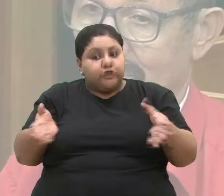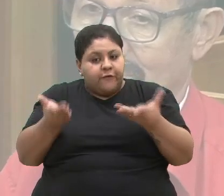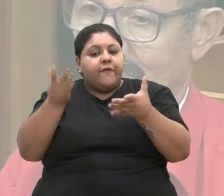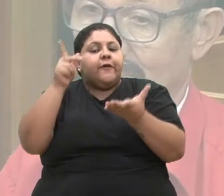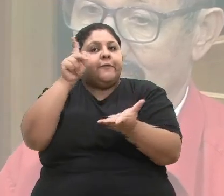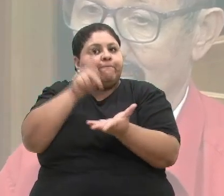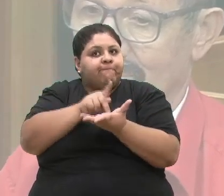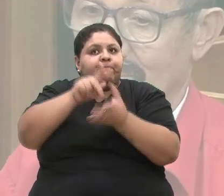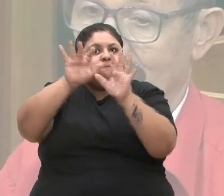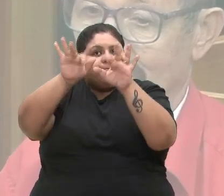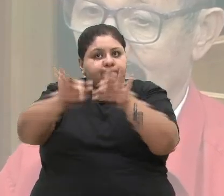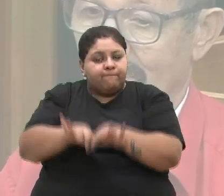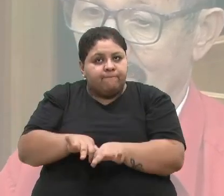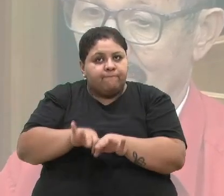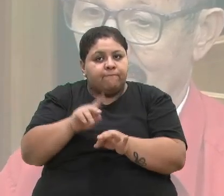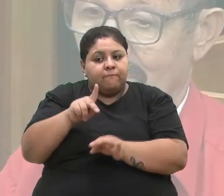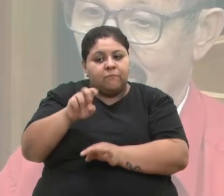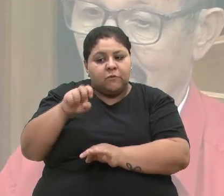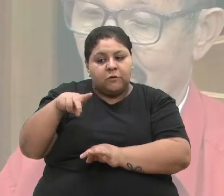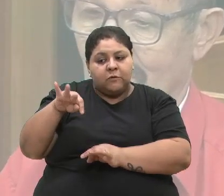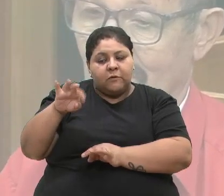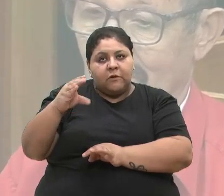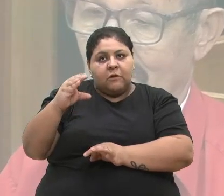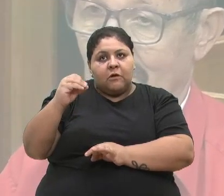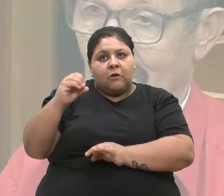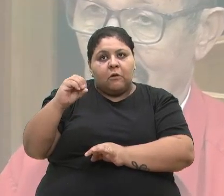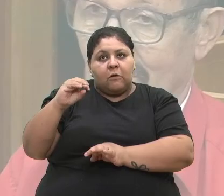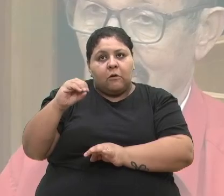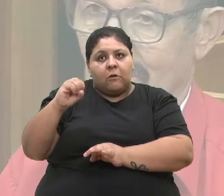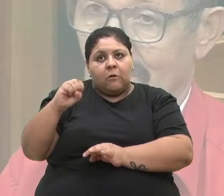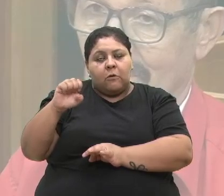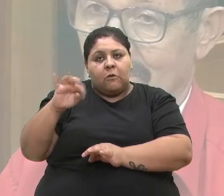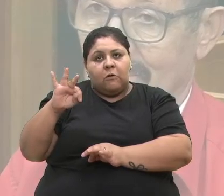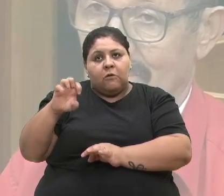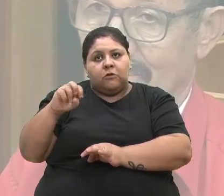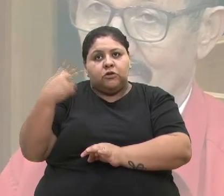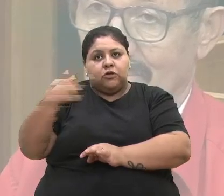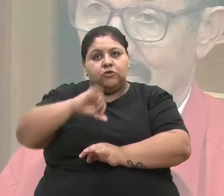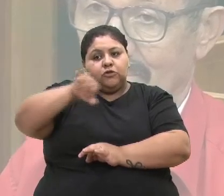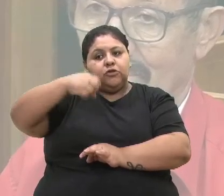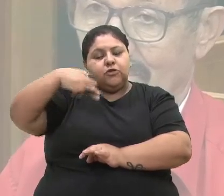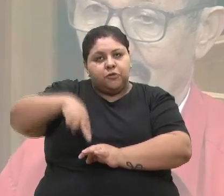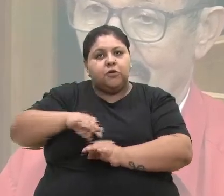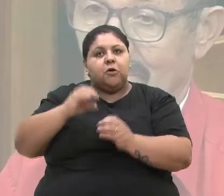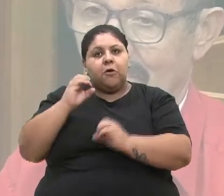ela se encerra no dia de Pentecostes, dia 2 de junho. Ok? Muito obrigada.